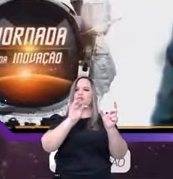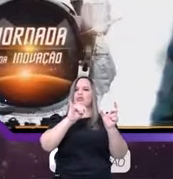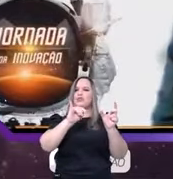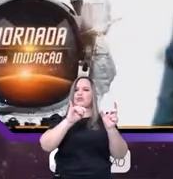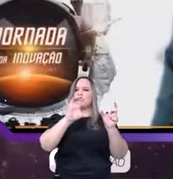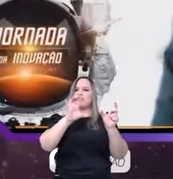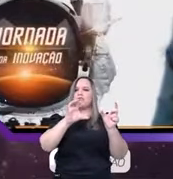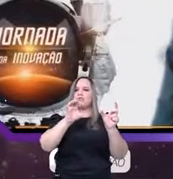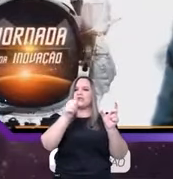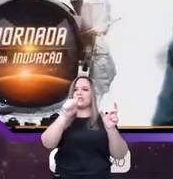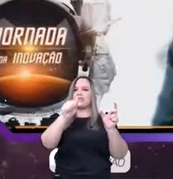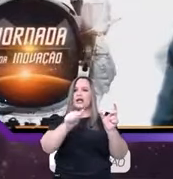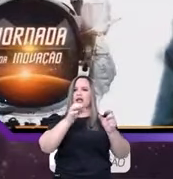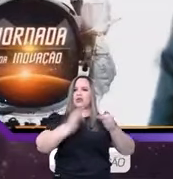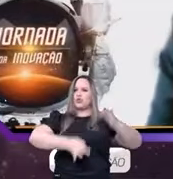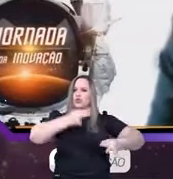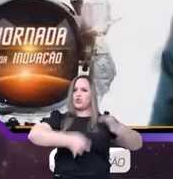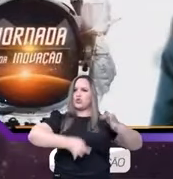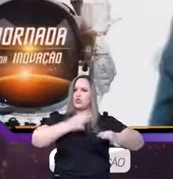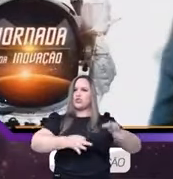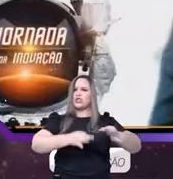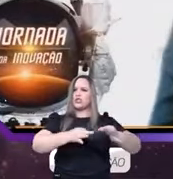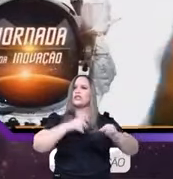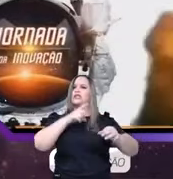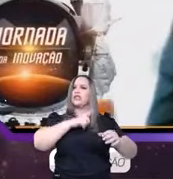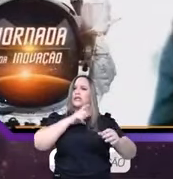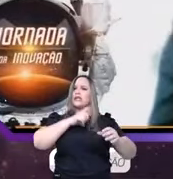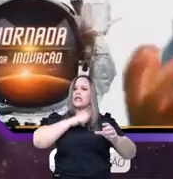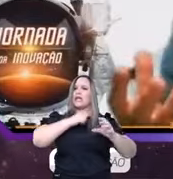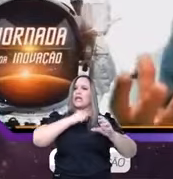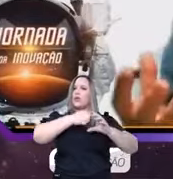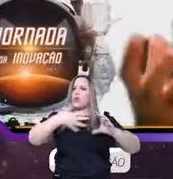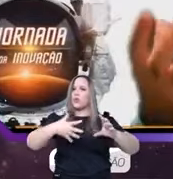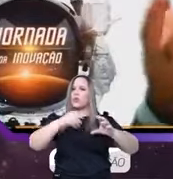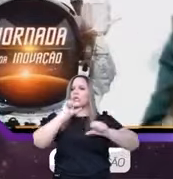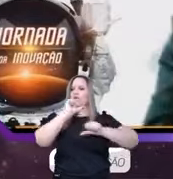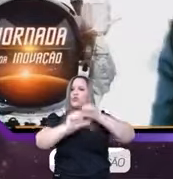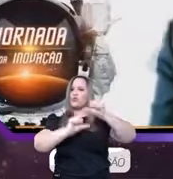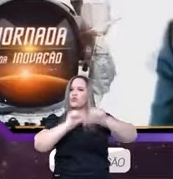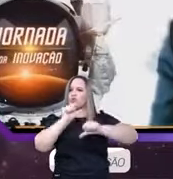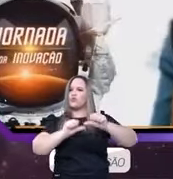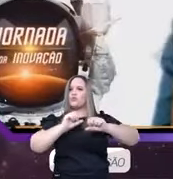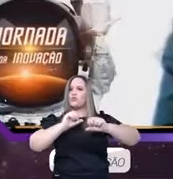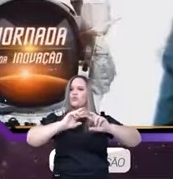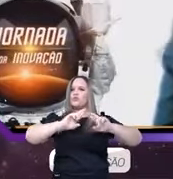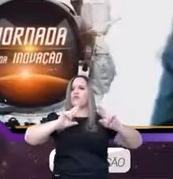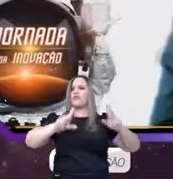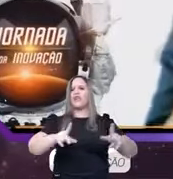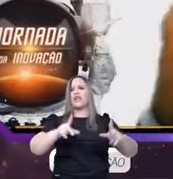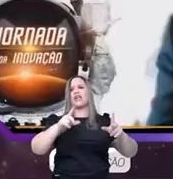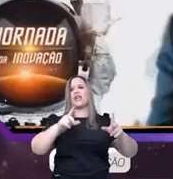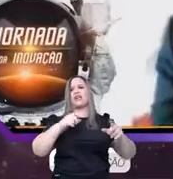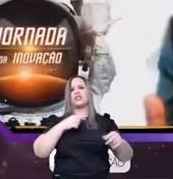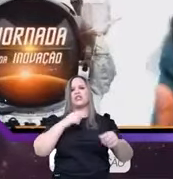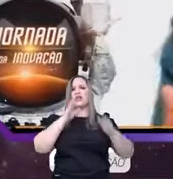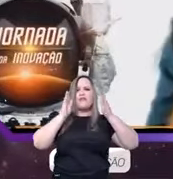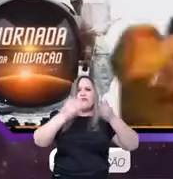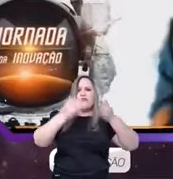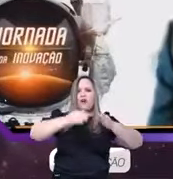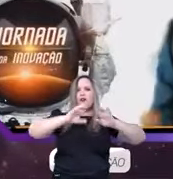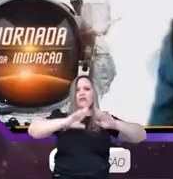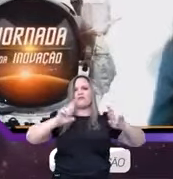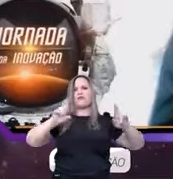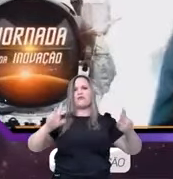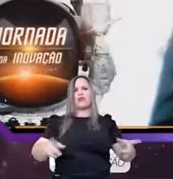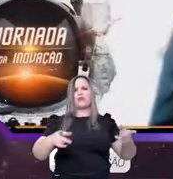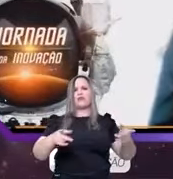é praticamente inalcançável. Conflito é uma coisa objetiva, conflito é um processo, eu resolvo um processo ou resolvo